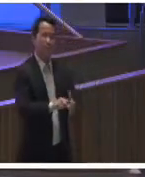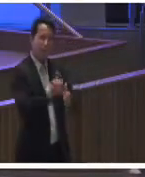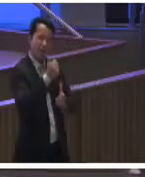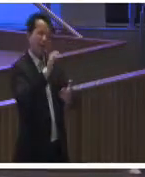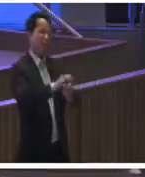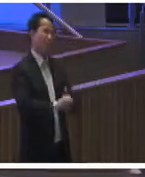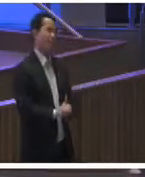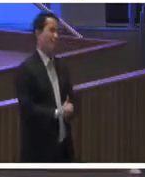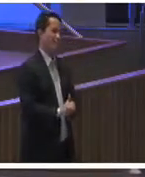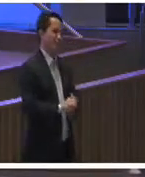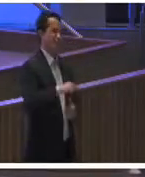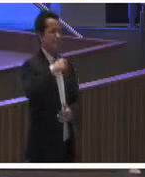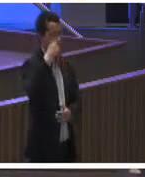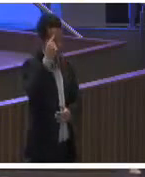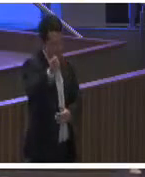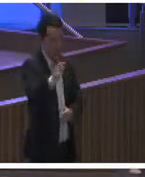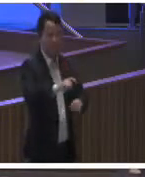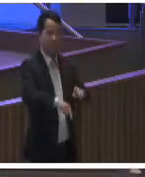cristã.